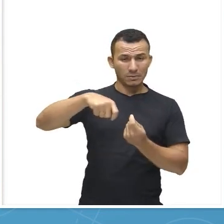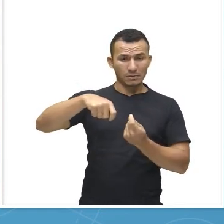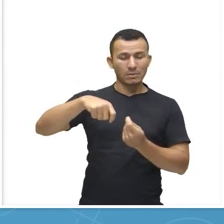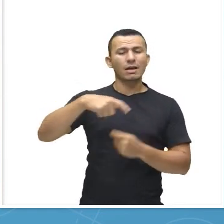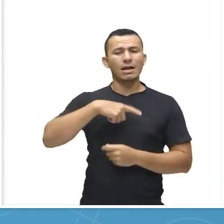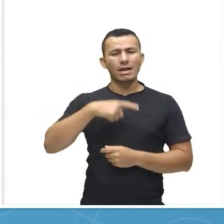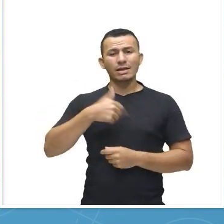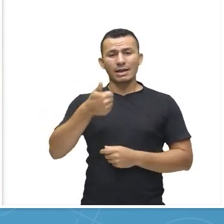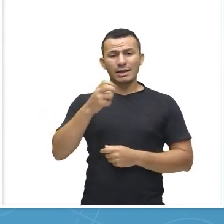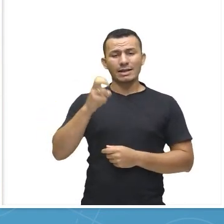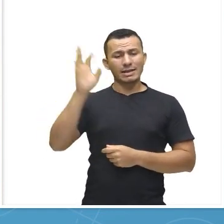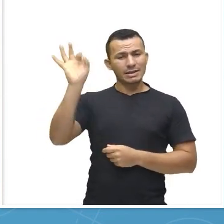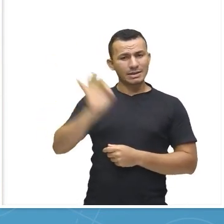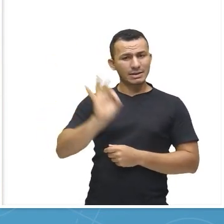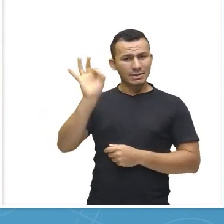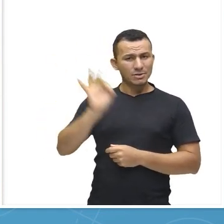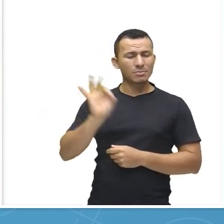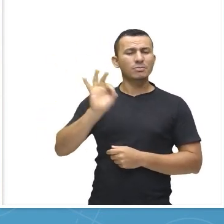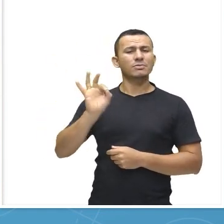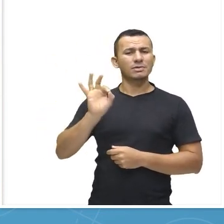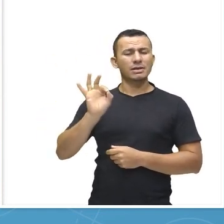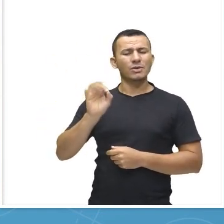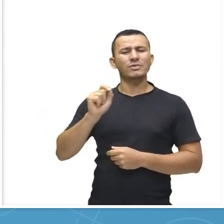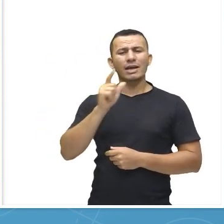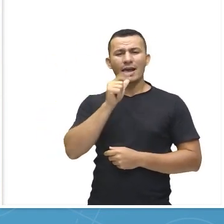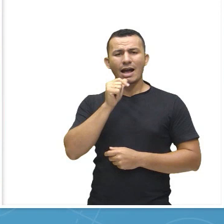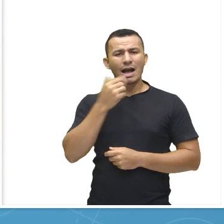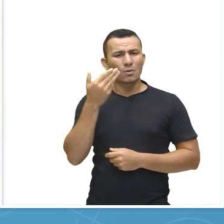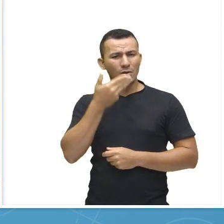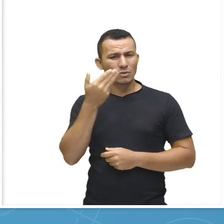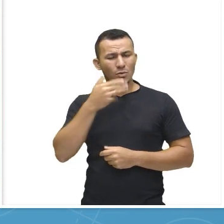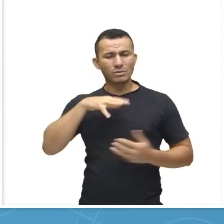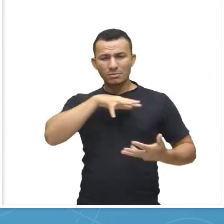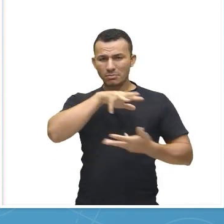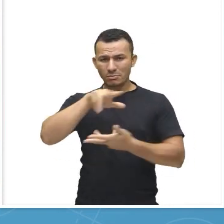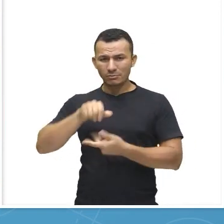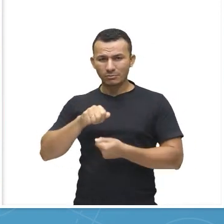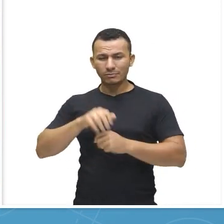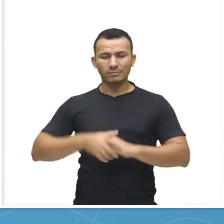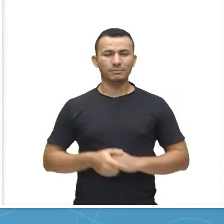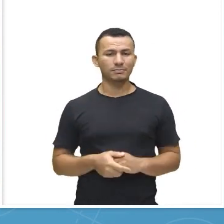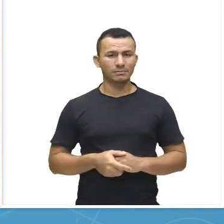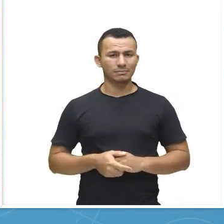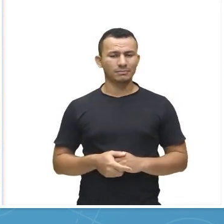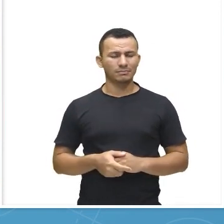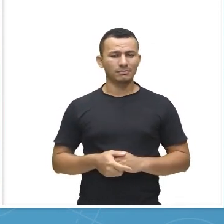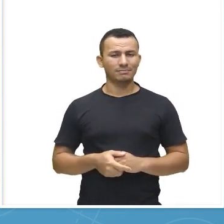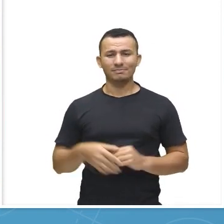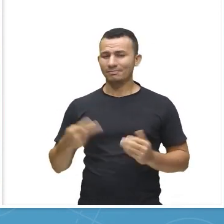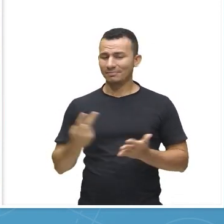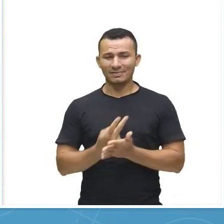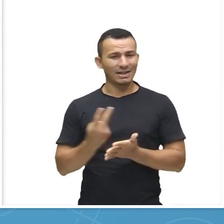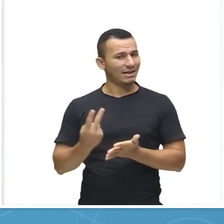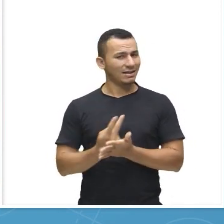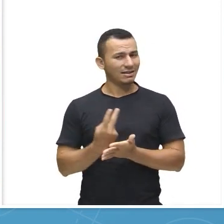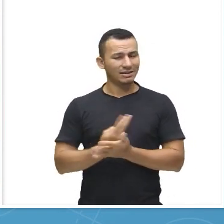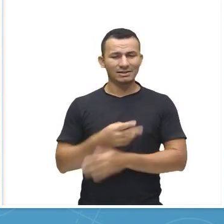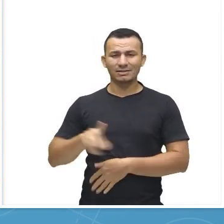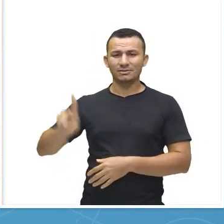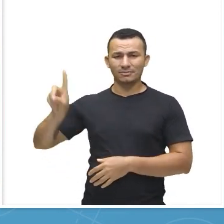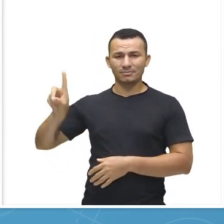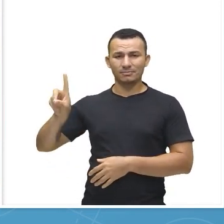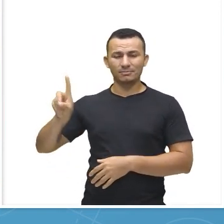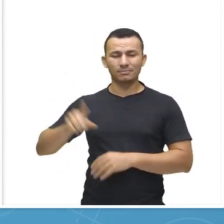possui 15% do total da água doce existente no mundo. Então, essa tá errada, essa alternativa aí, tá